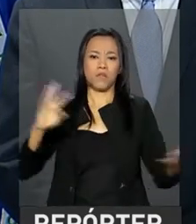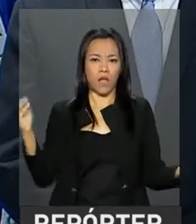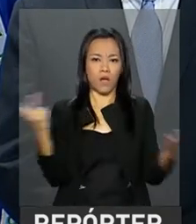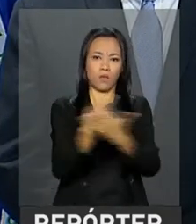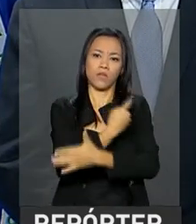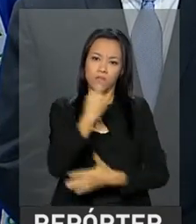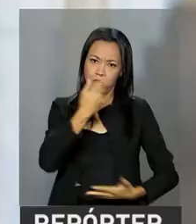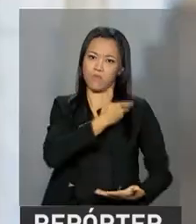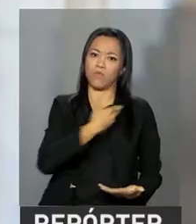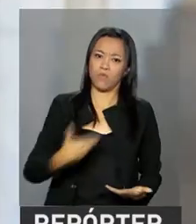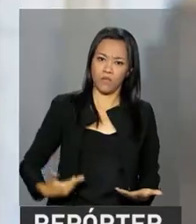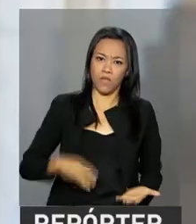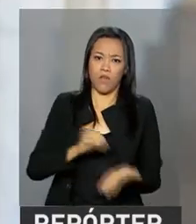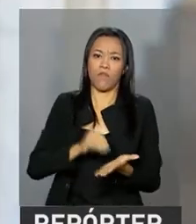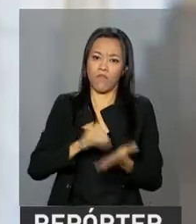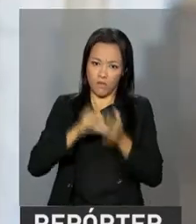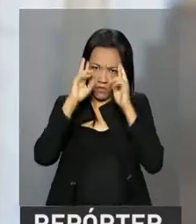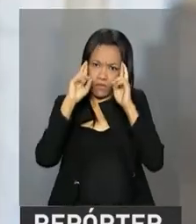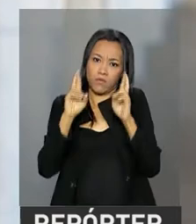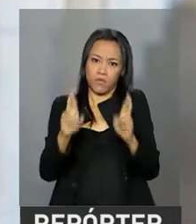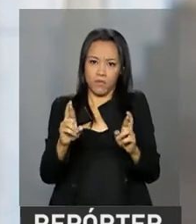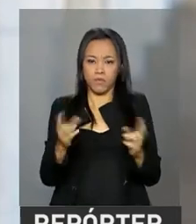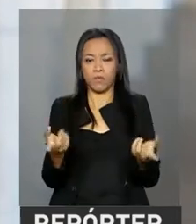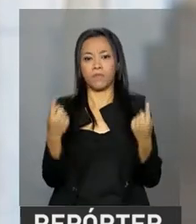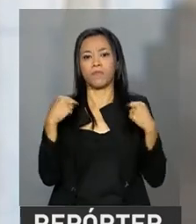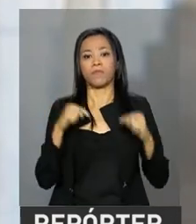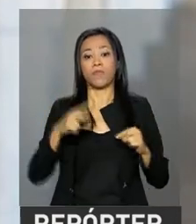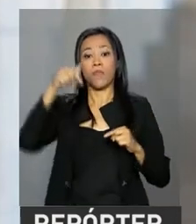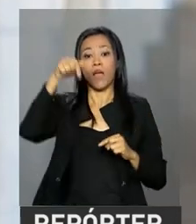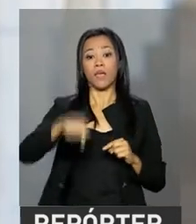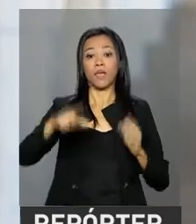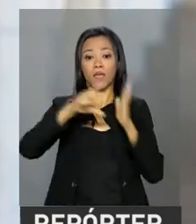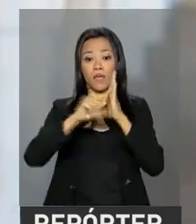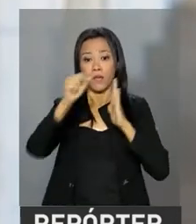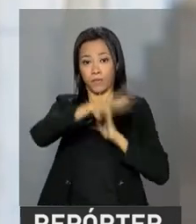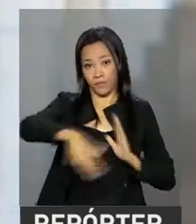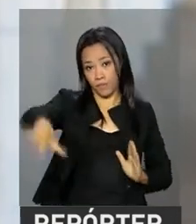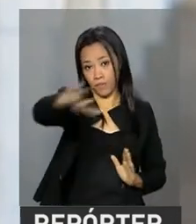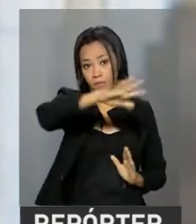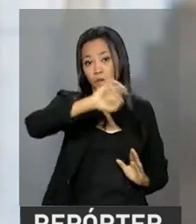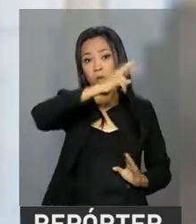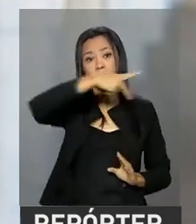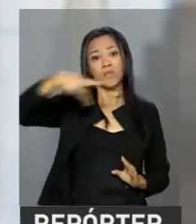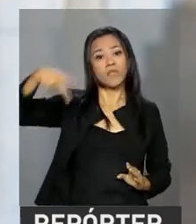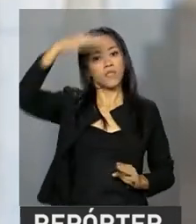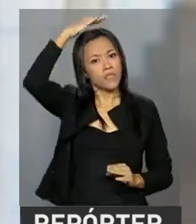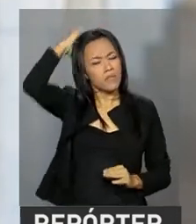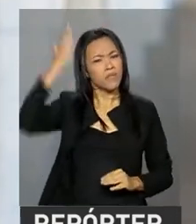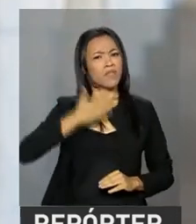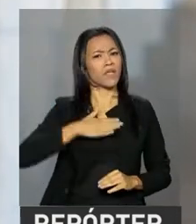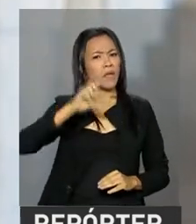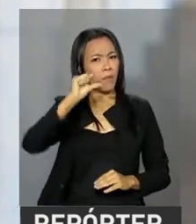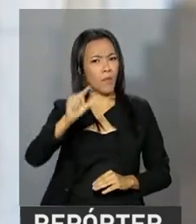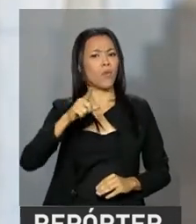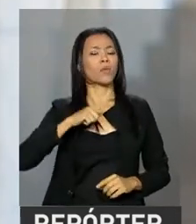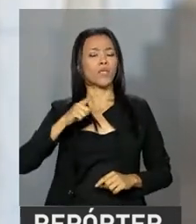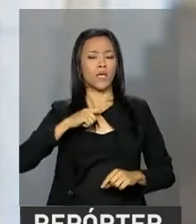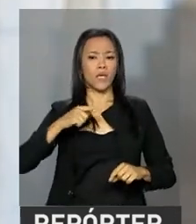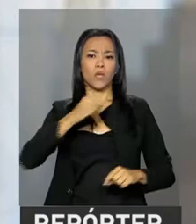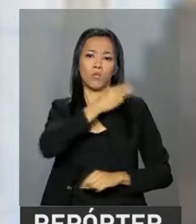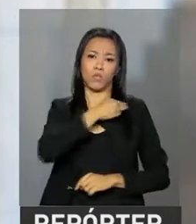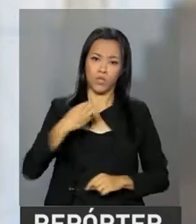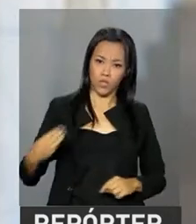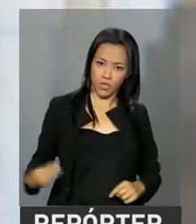às instituições. E aqui no Palácio do Planalto, o presidente Michel Temer tem daqui a pouco uma reunião com os ministros-chefes da